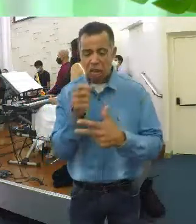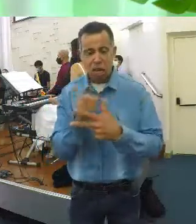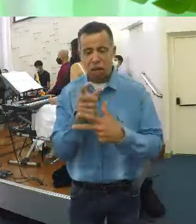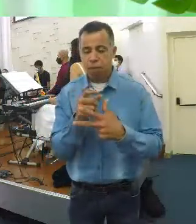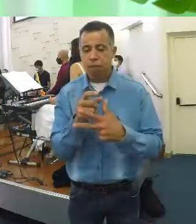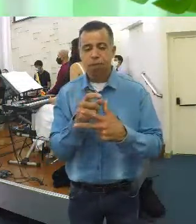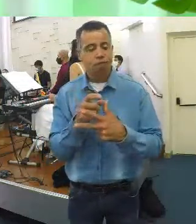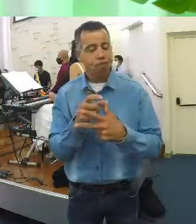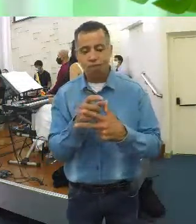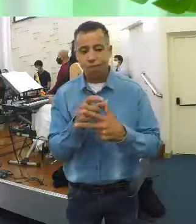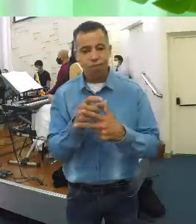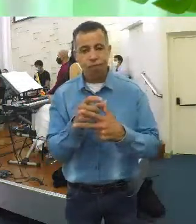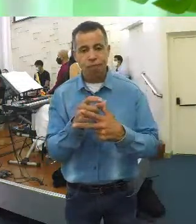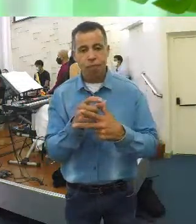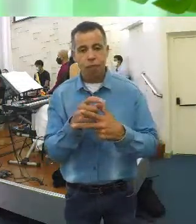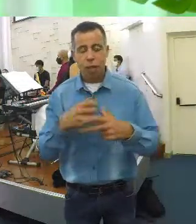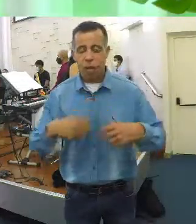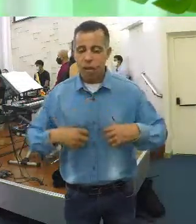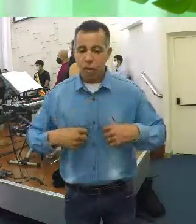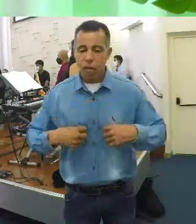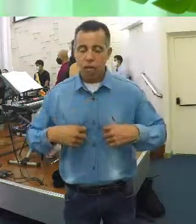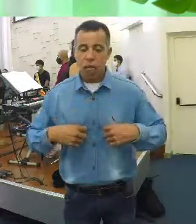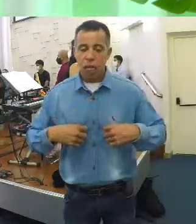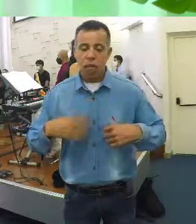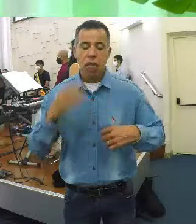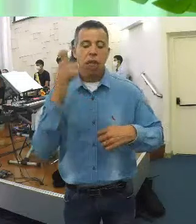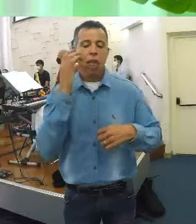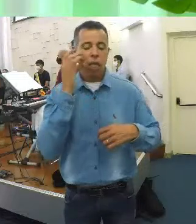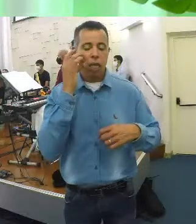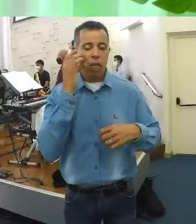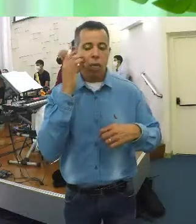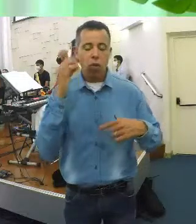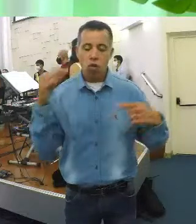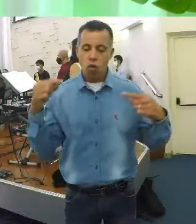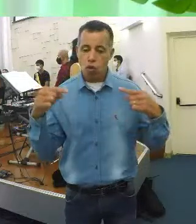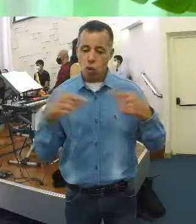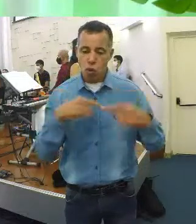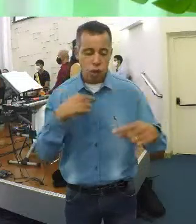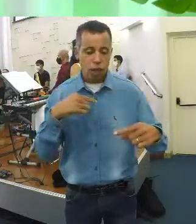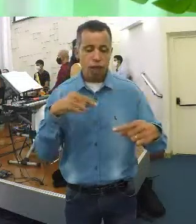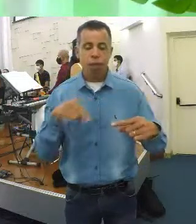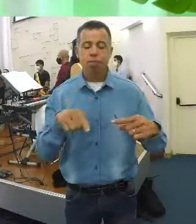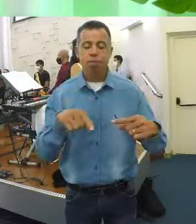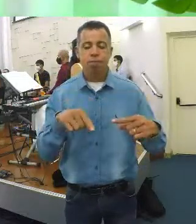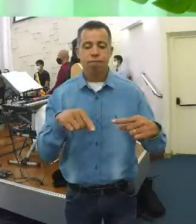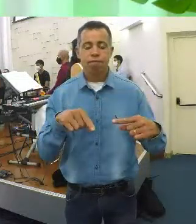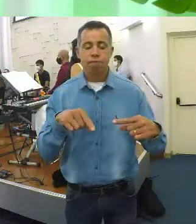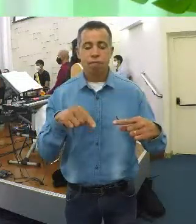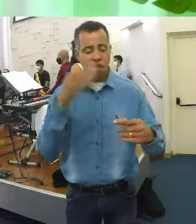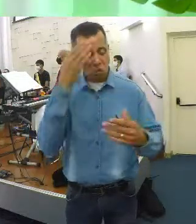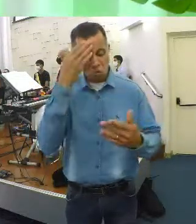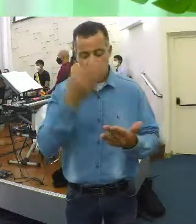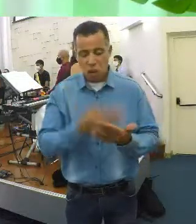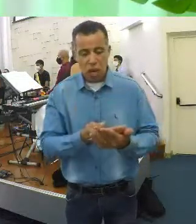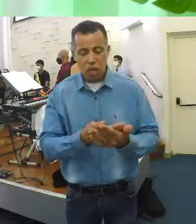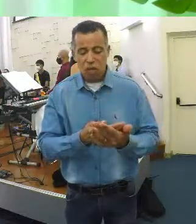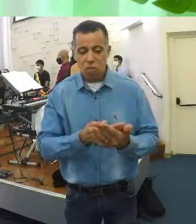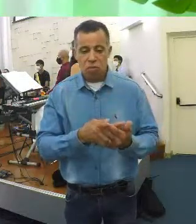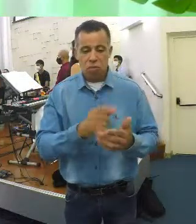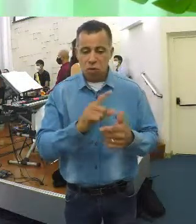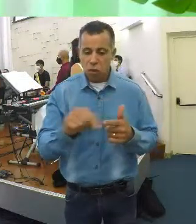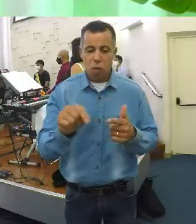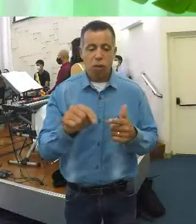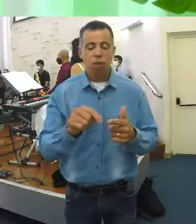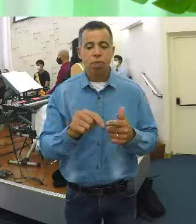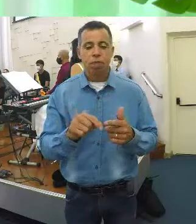o pó dos vossos pés em testemunho contra eles. Como quem diz, nós desse lugar de incredulidade, sequer o pó queremos levar. Vejam aí,